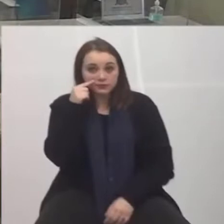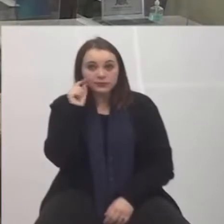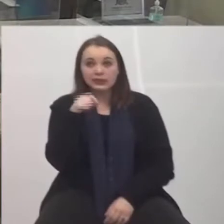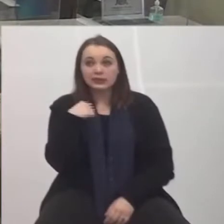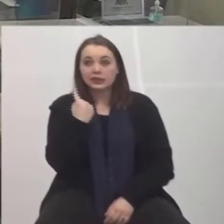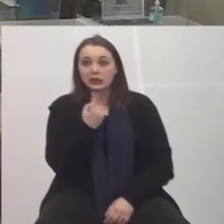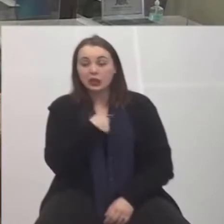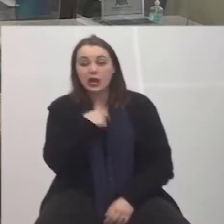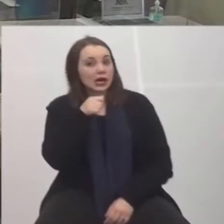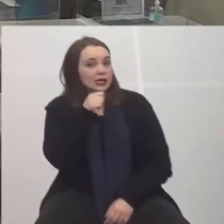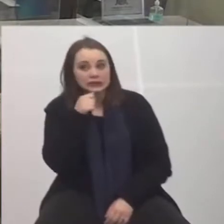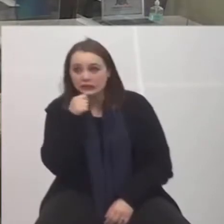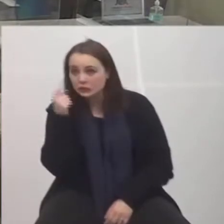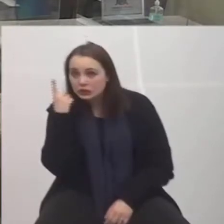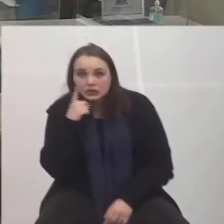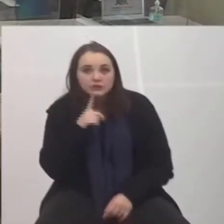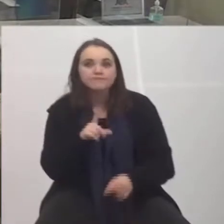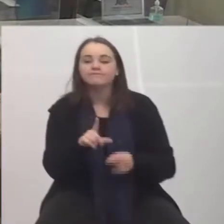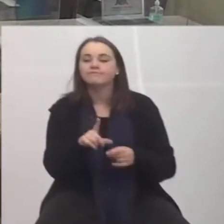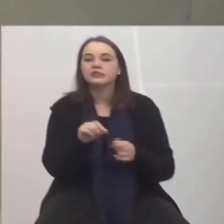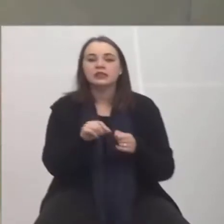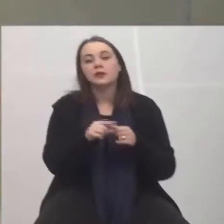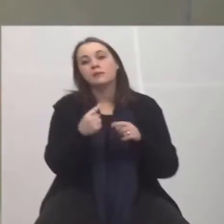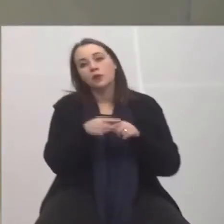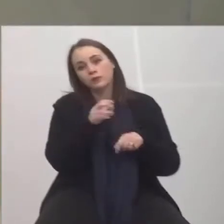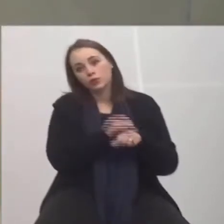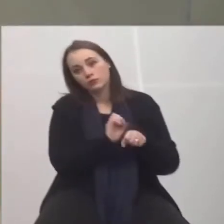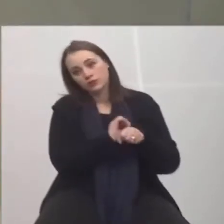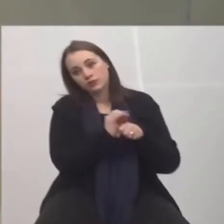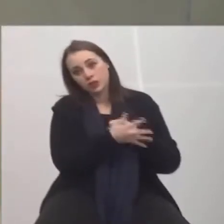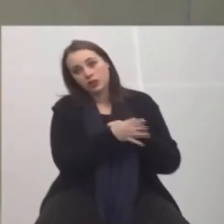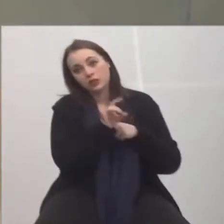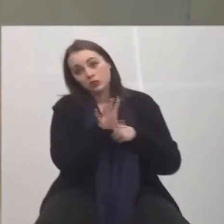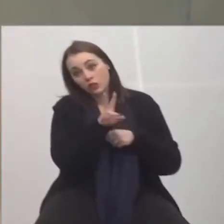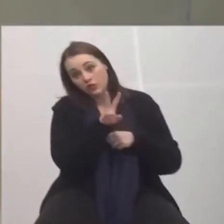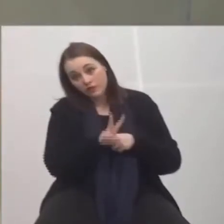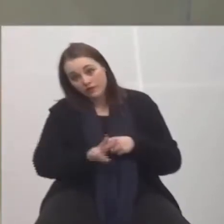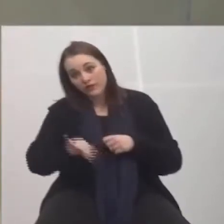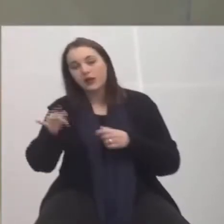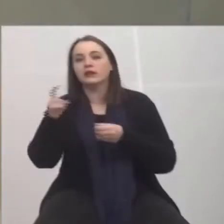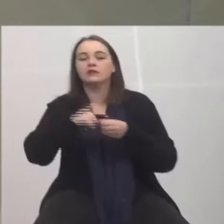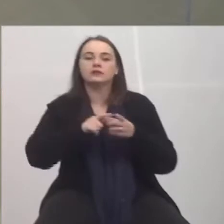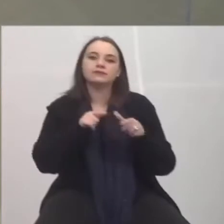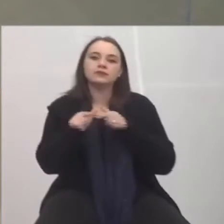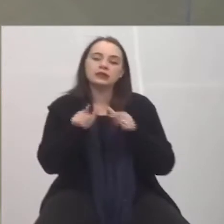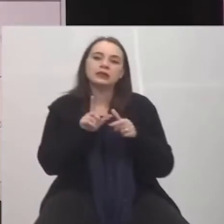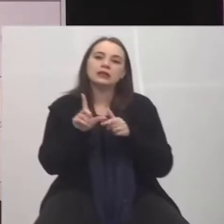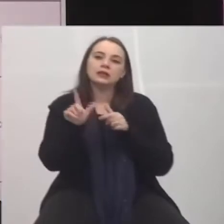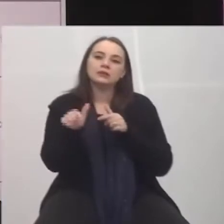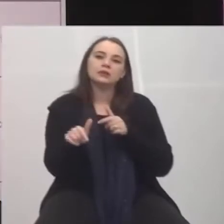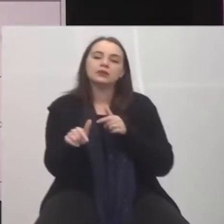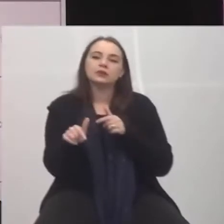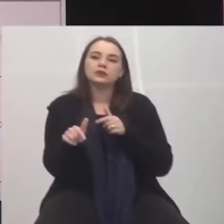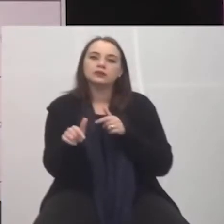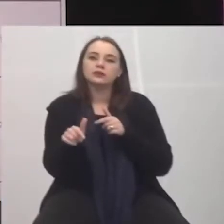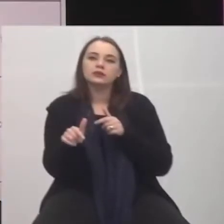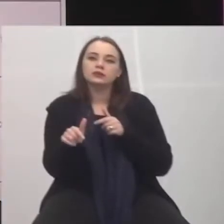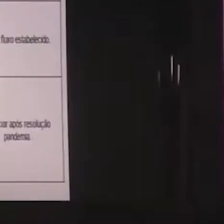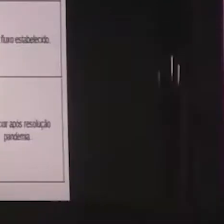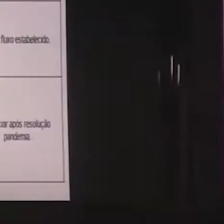está suspensa devido à pandemia e que ela só vai se reiniciar após